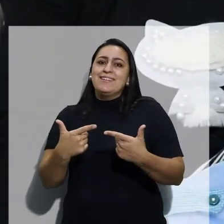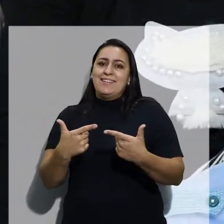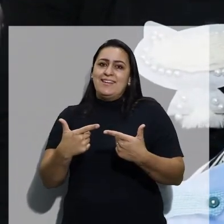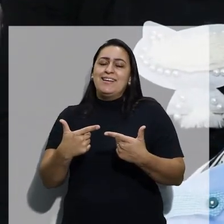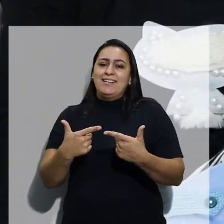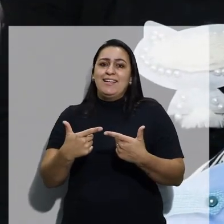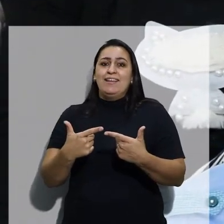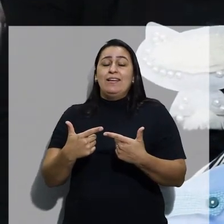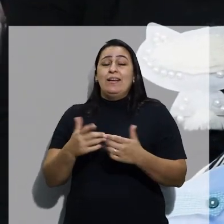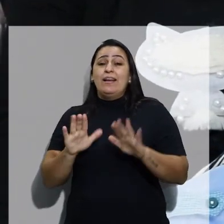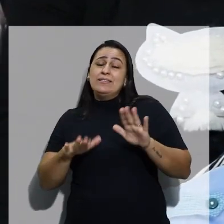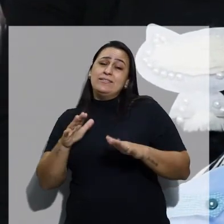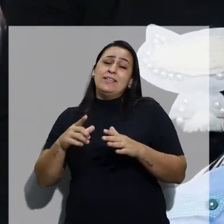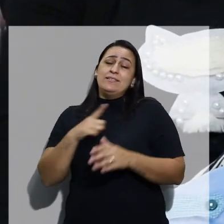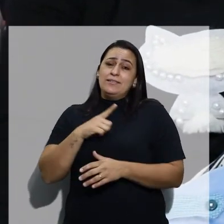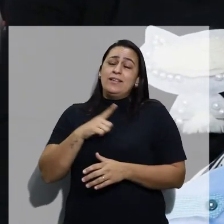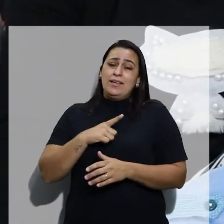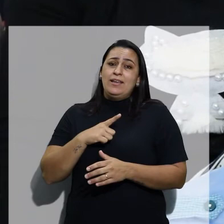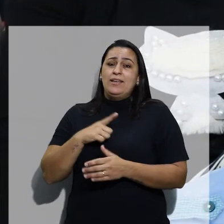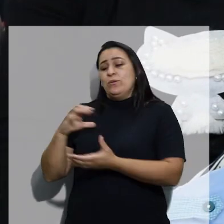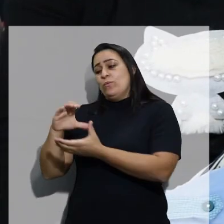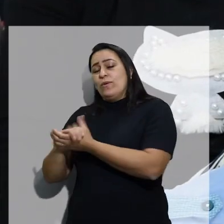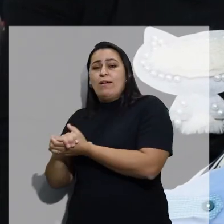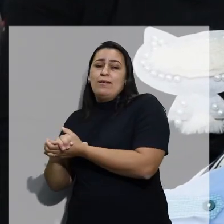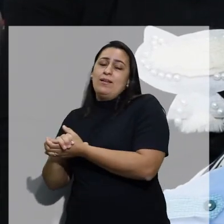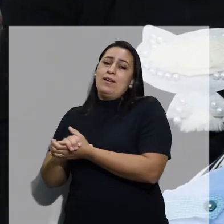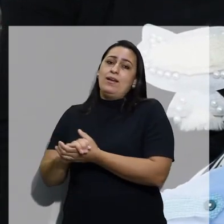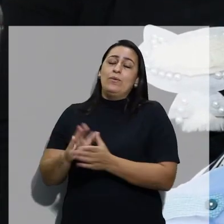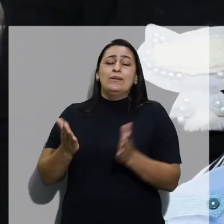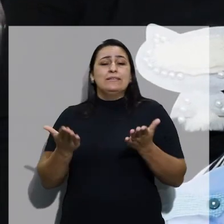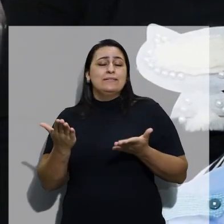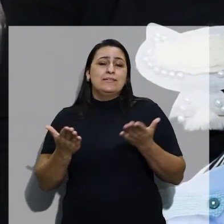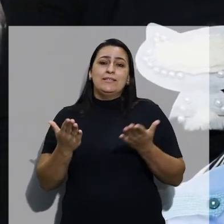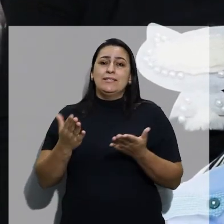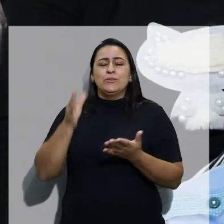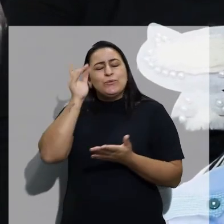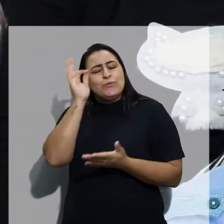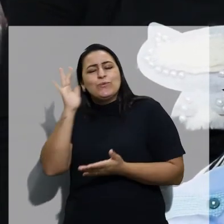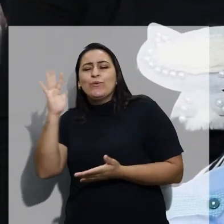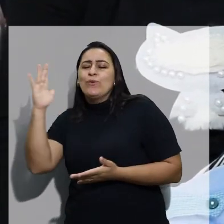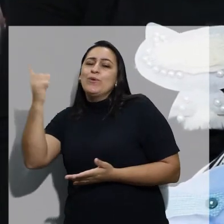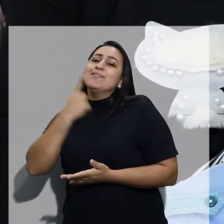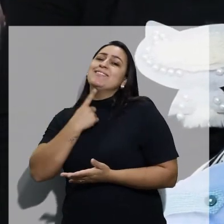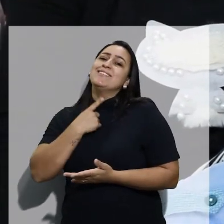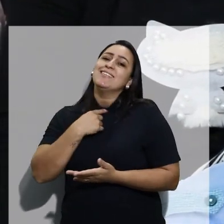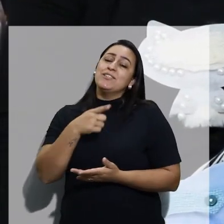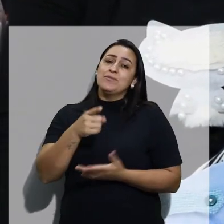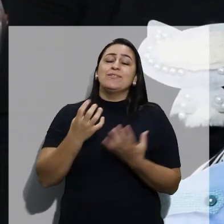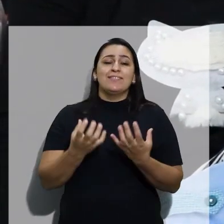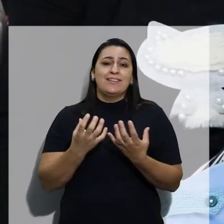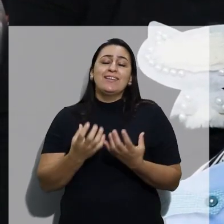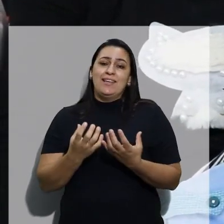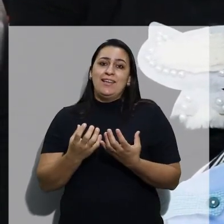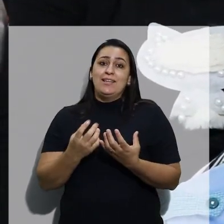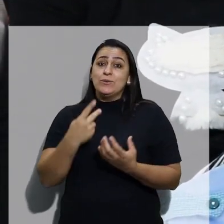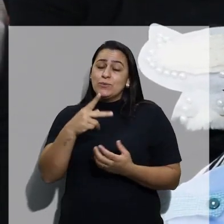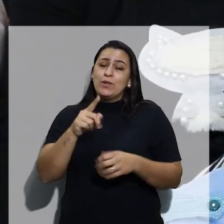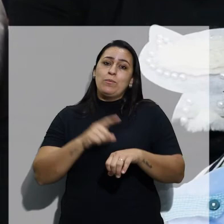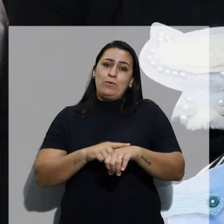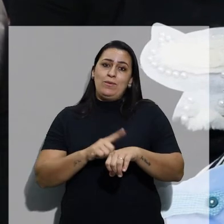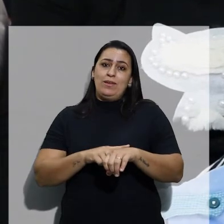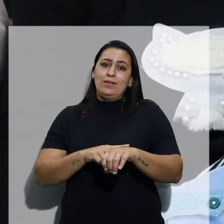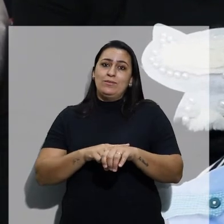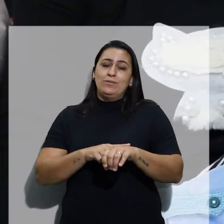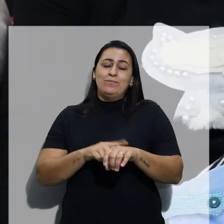às vezes entre o casal mesmo, às vezes aquele sonho que você quer e você às vezes deseja no